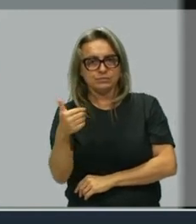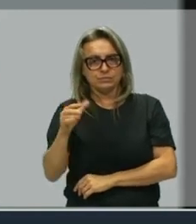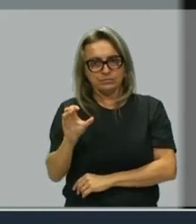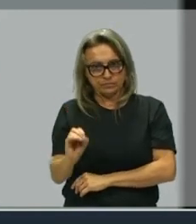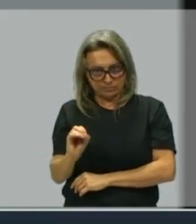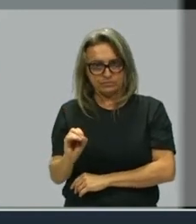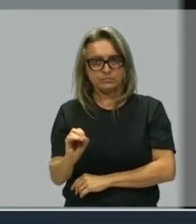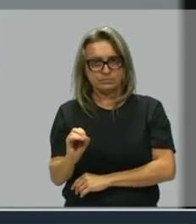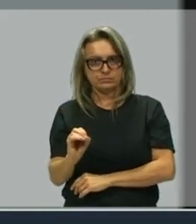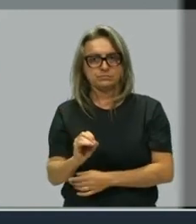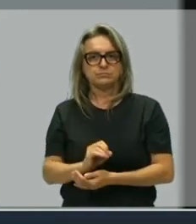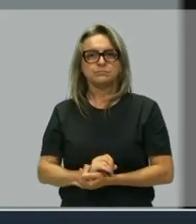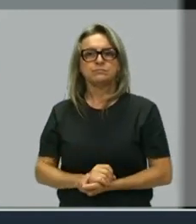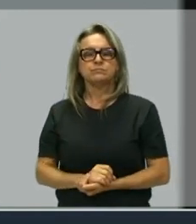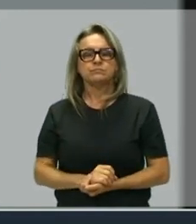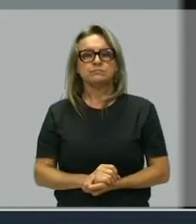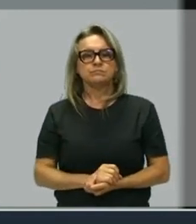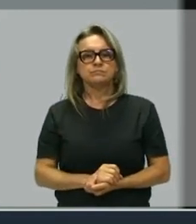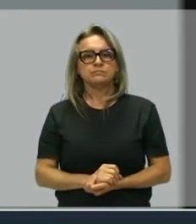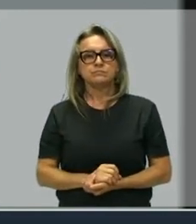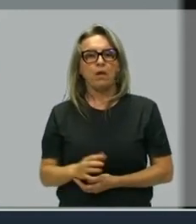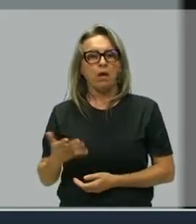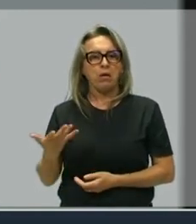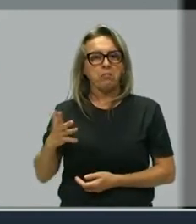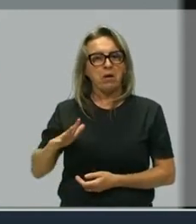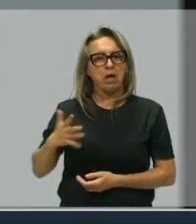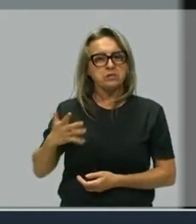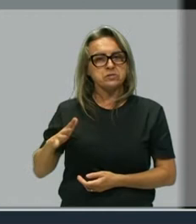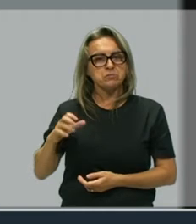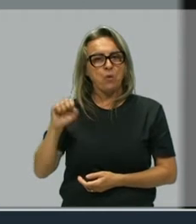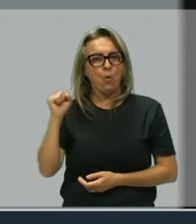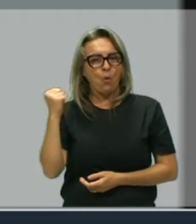88.710 exames de imagem, uma média de